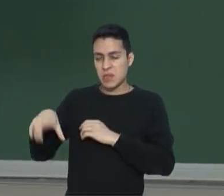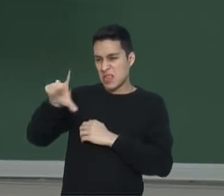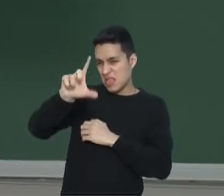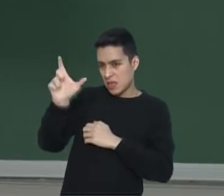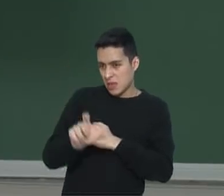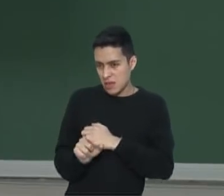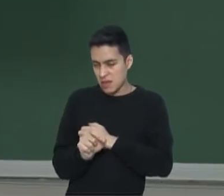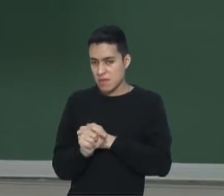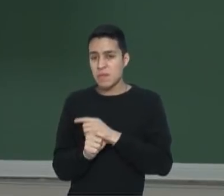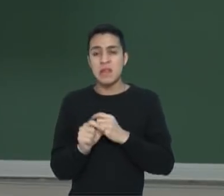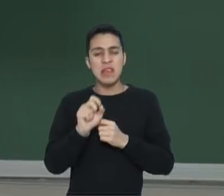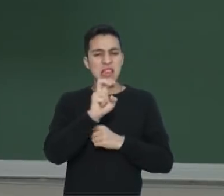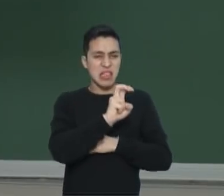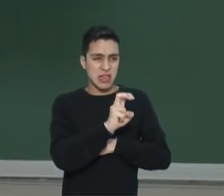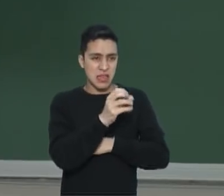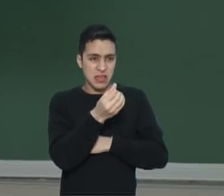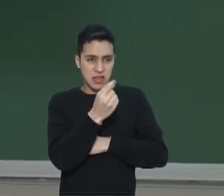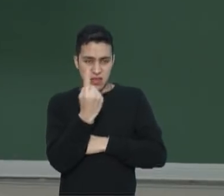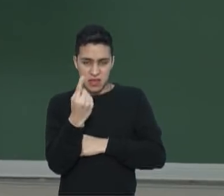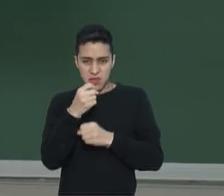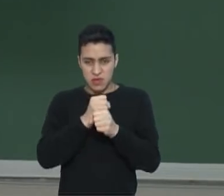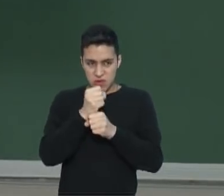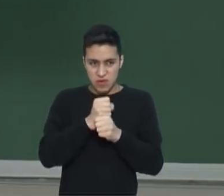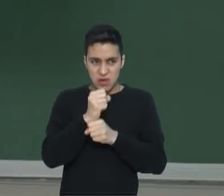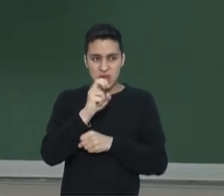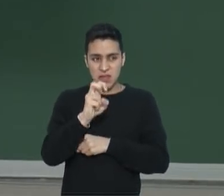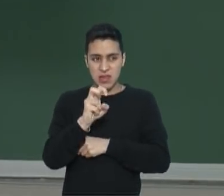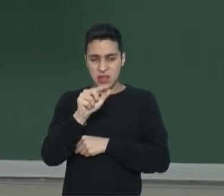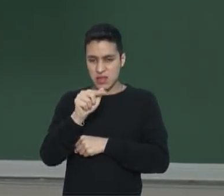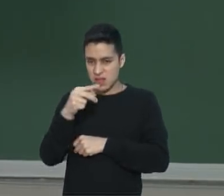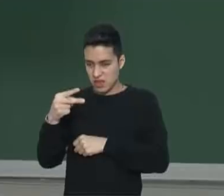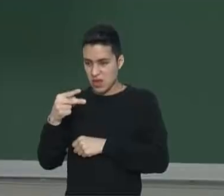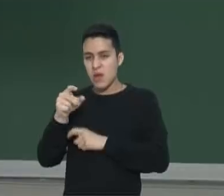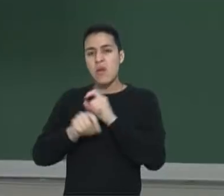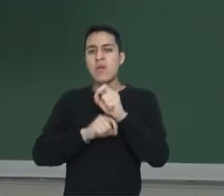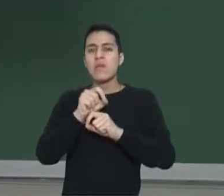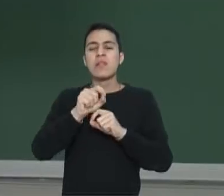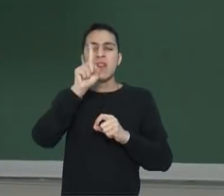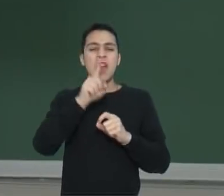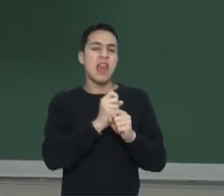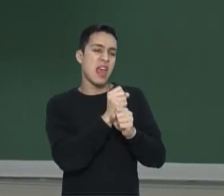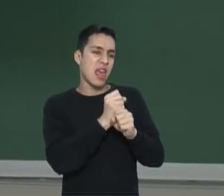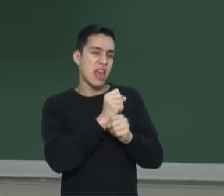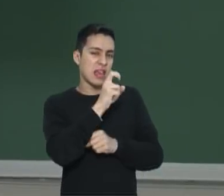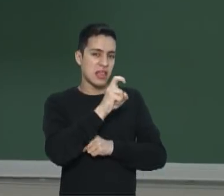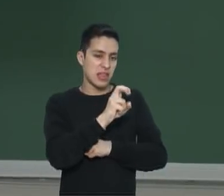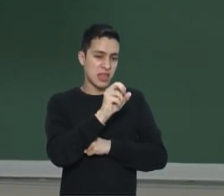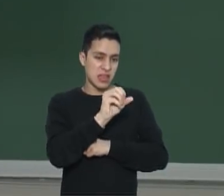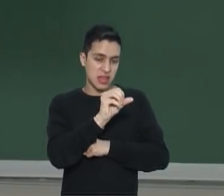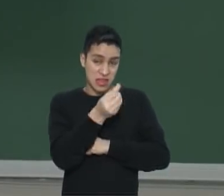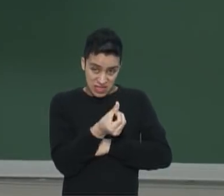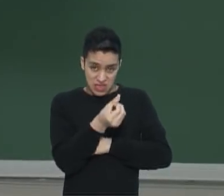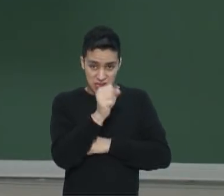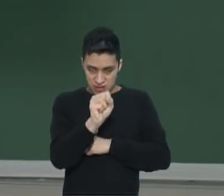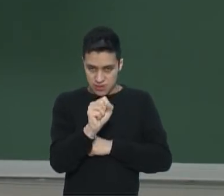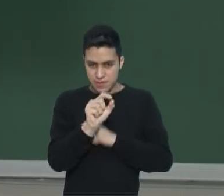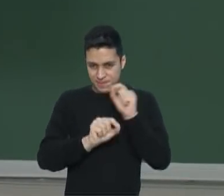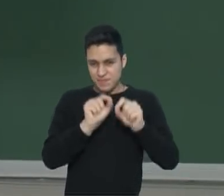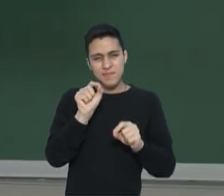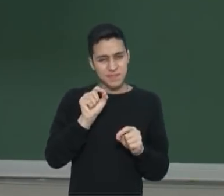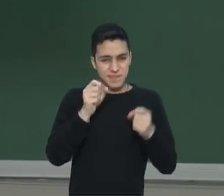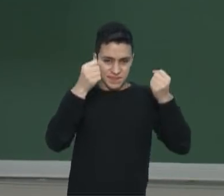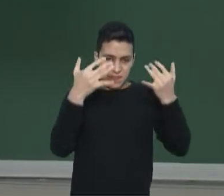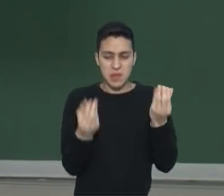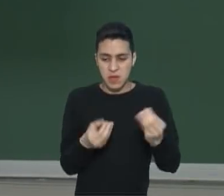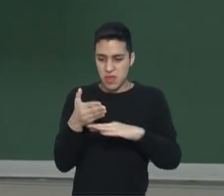de 561 a 572. Essa fonte é de 568. Tá? Na